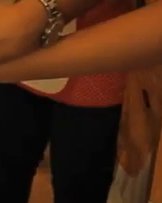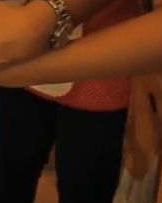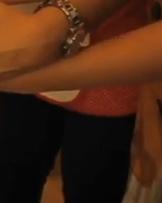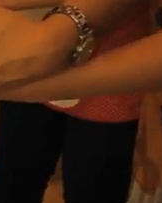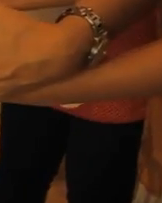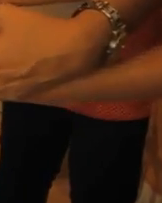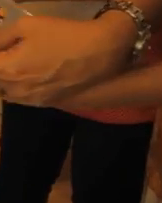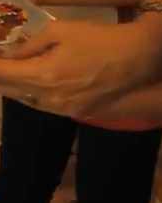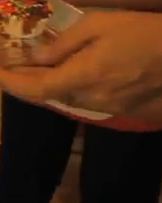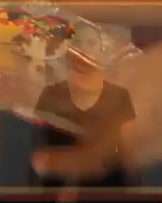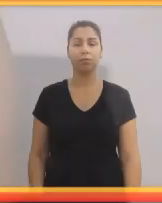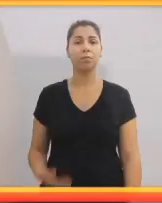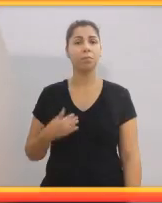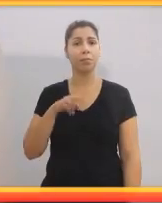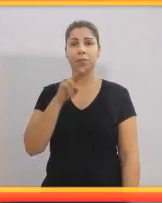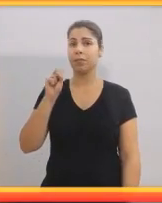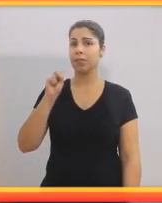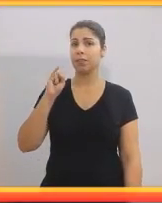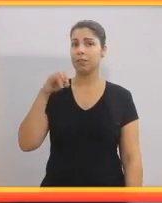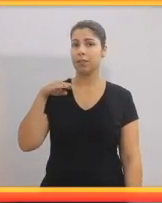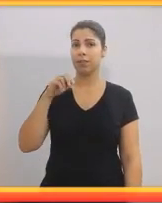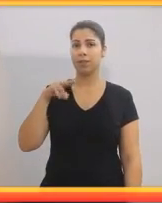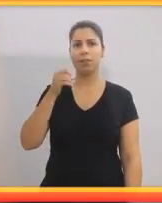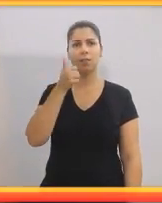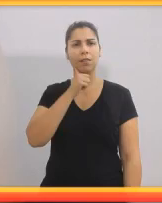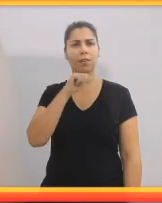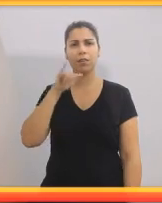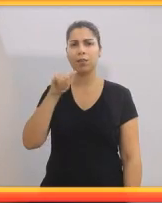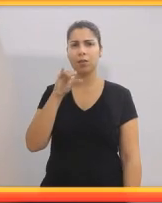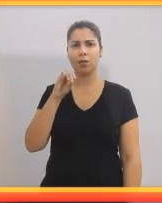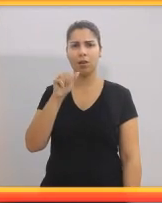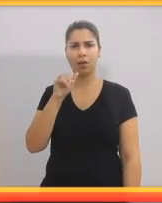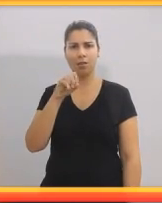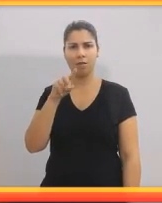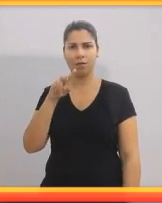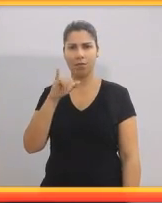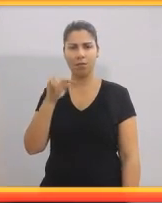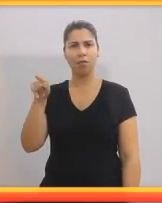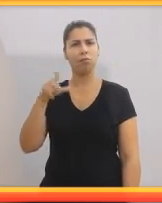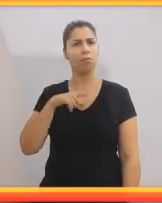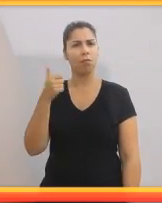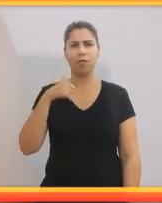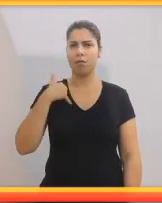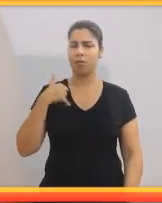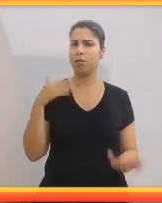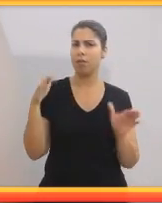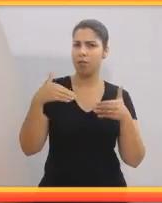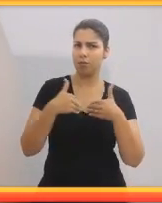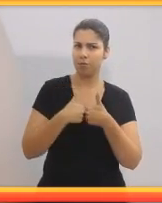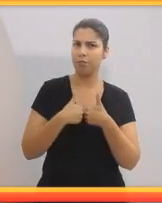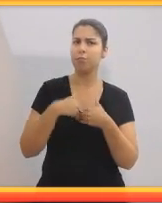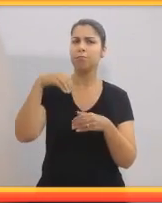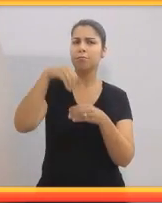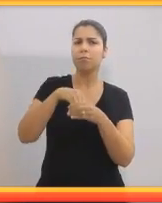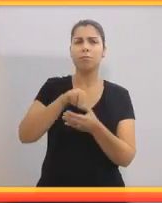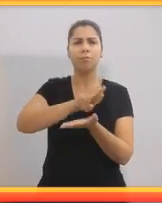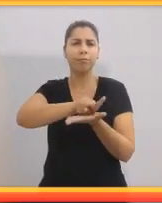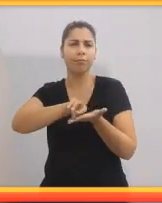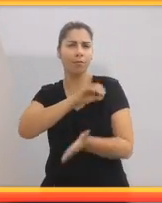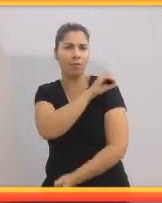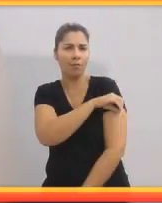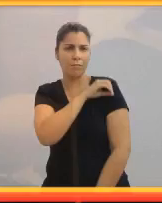uma sala e serve uma mulher. Eu sou a Simone, mãe do João Vitor, que tem 11 anos e é autista. Dentre as várias oficinas